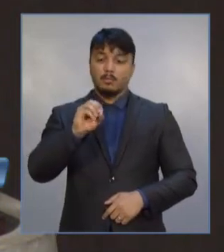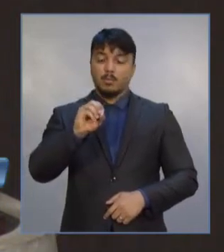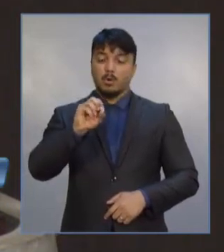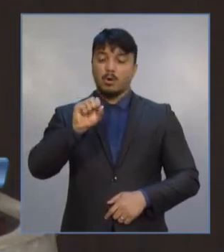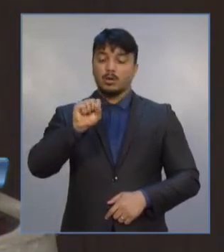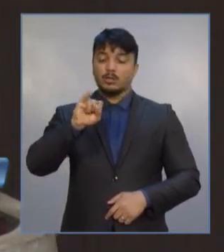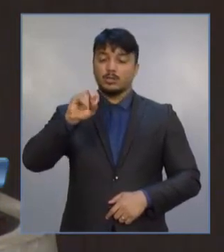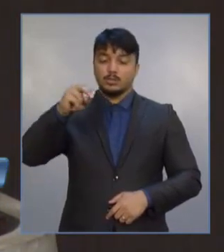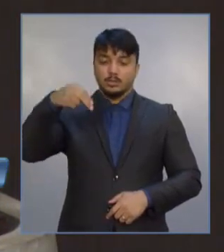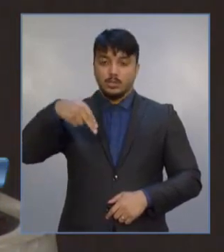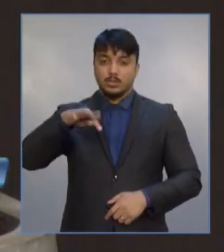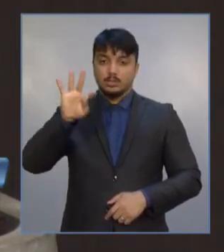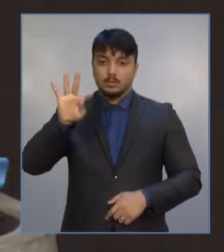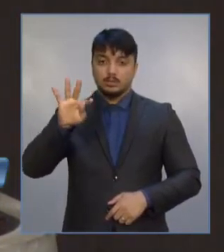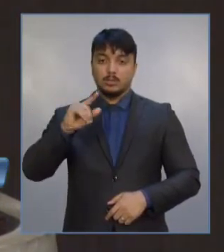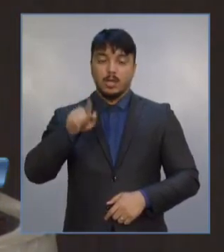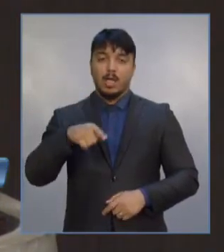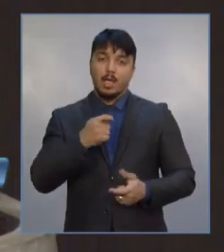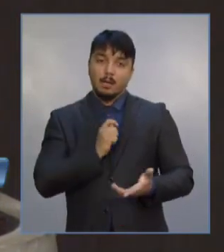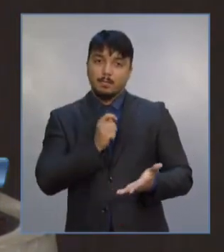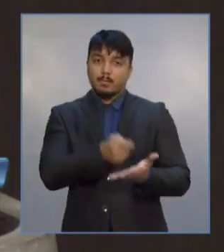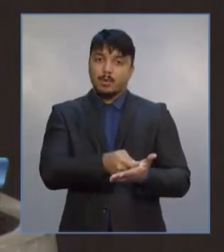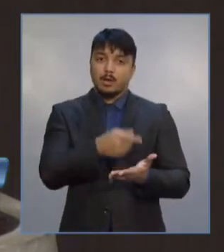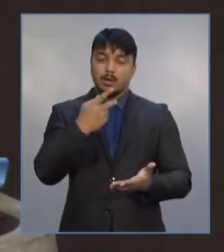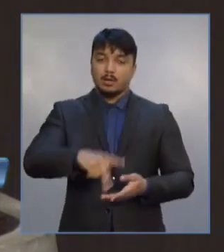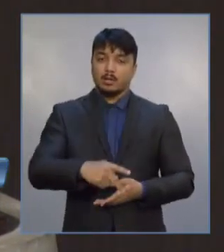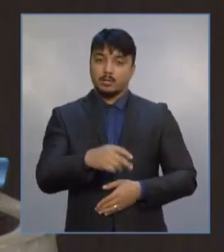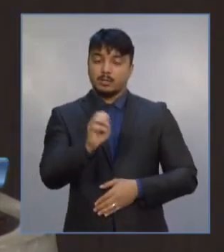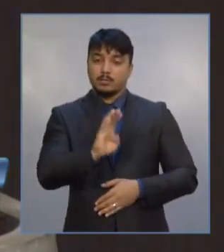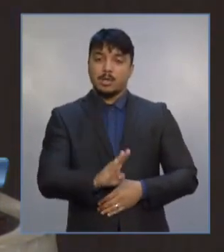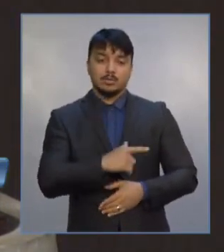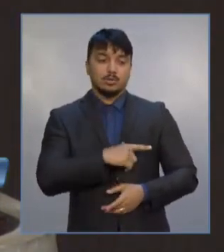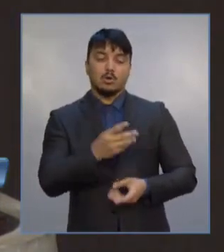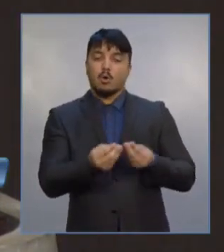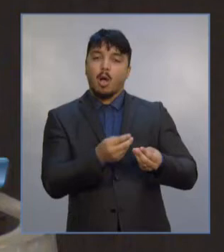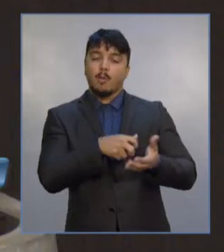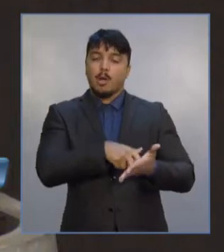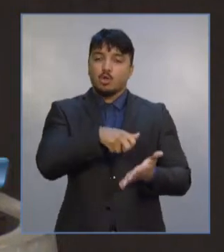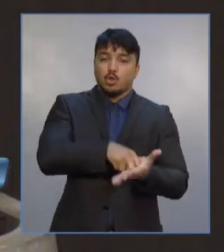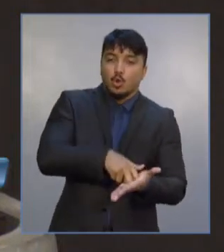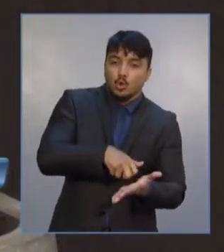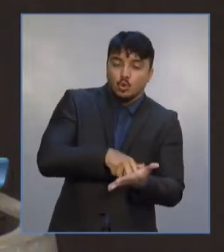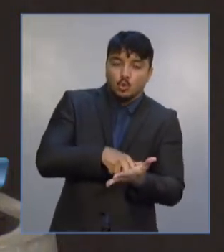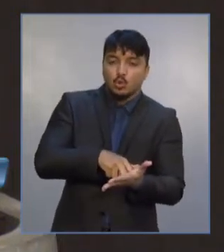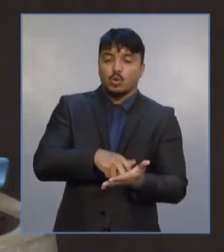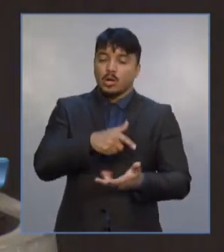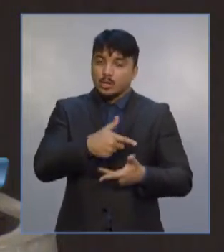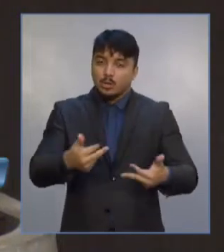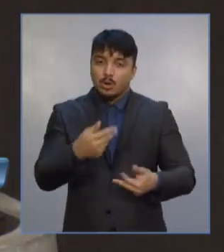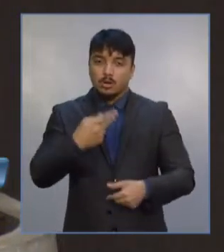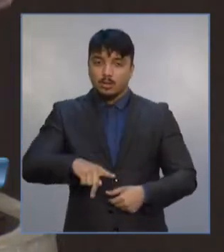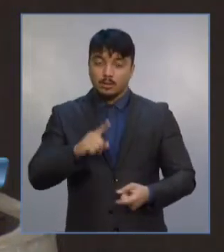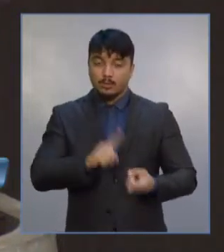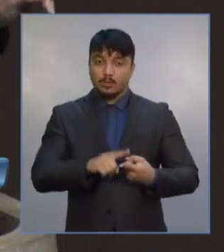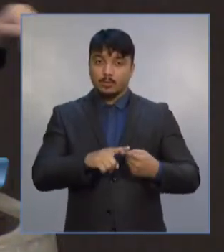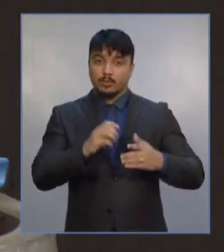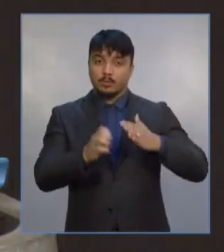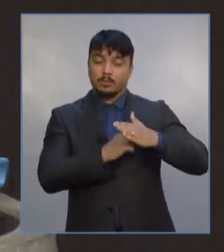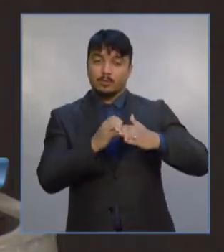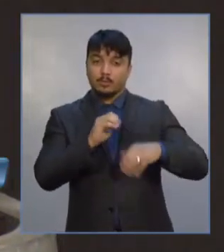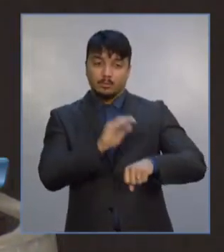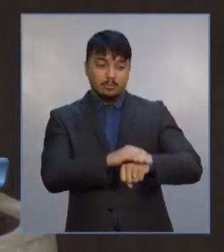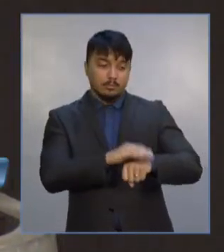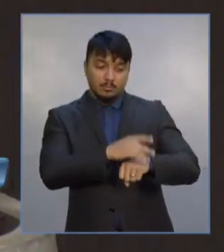que foi um dos empresários que financiou sessões de tortura. Lembremos do papel que várias transnacionais tiveram em denunciar os seus